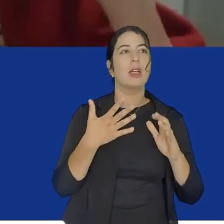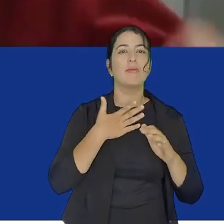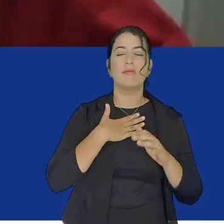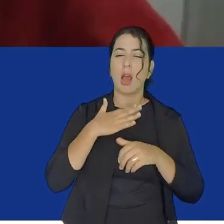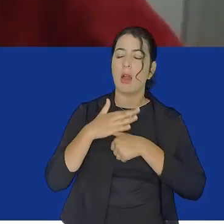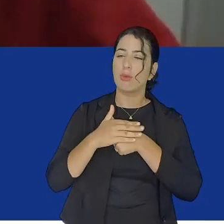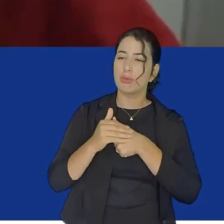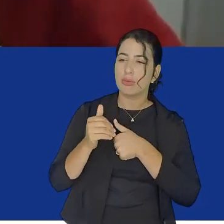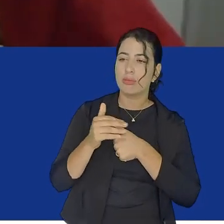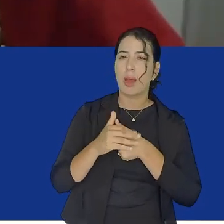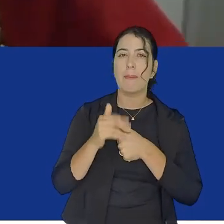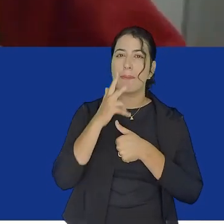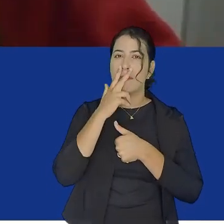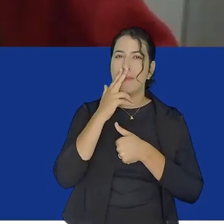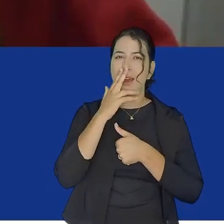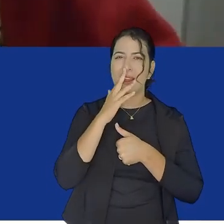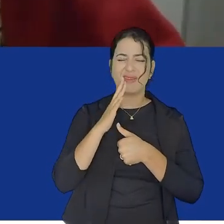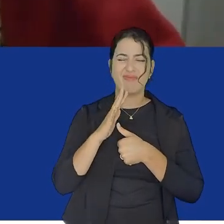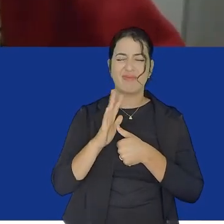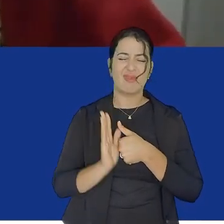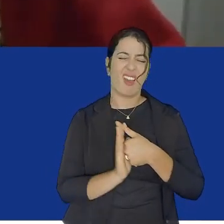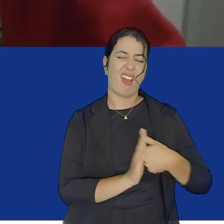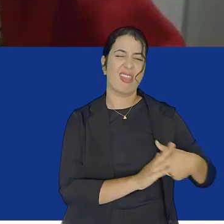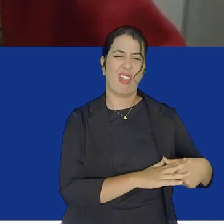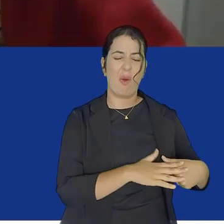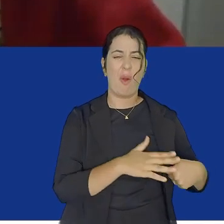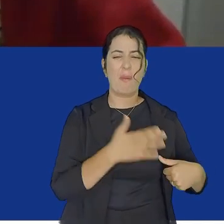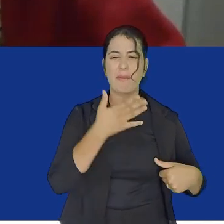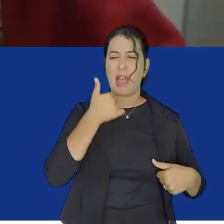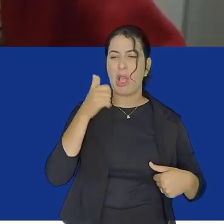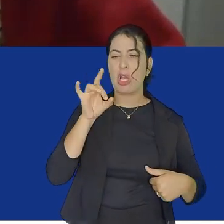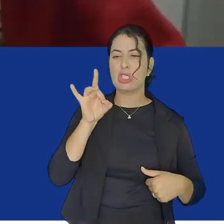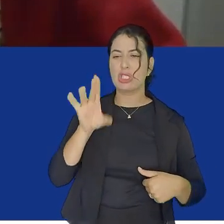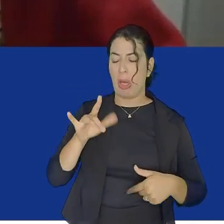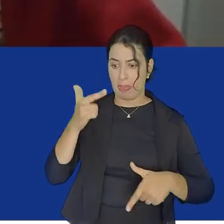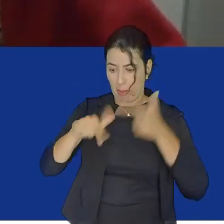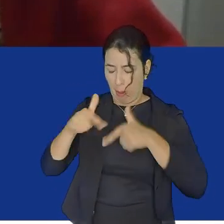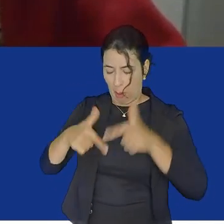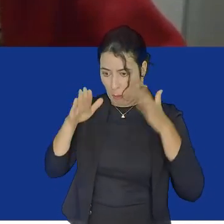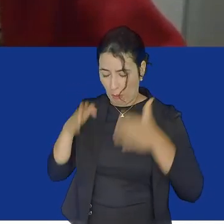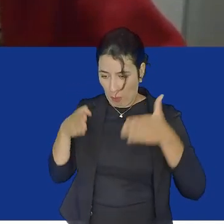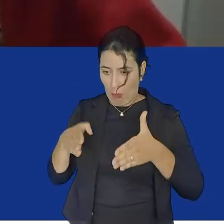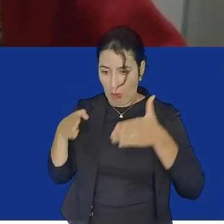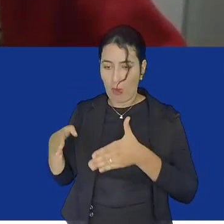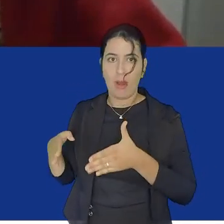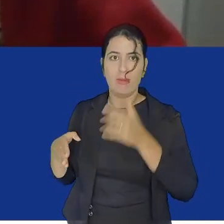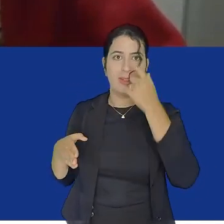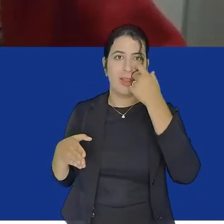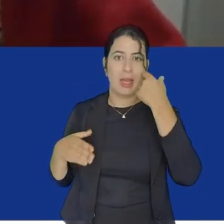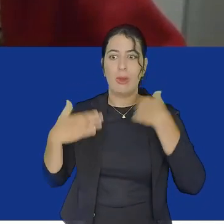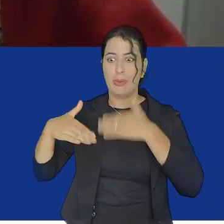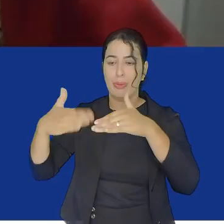mais cuidadosas, é como se elas não coubessem no nosso mundo do trabalho e que a gente aprendeu que trabalhar e produzir, eu